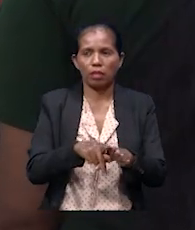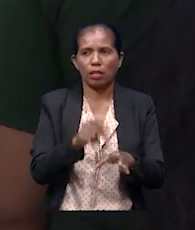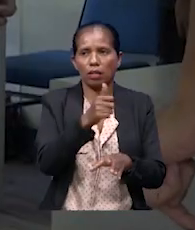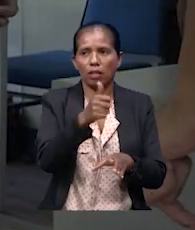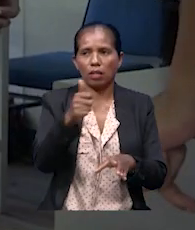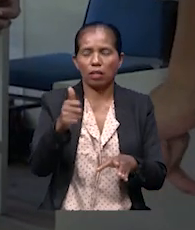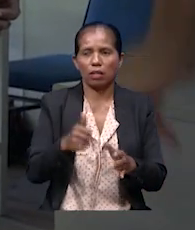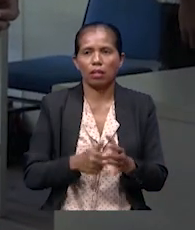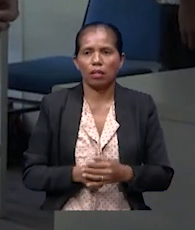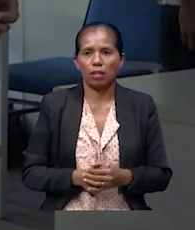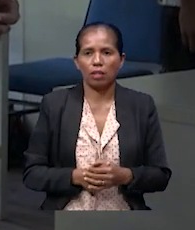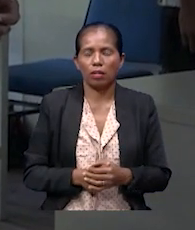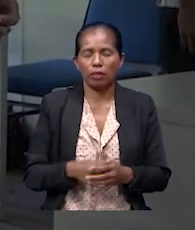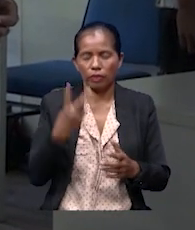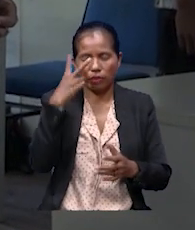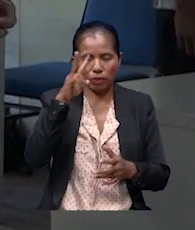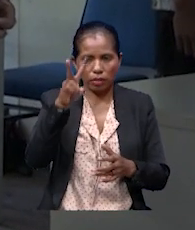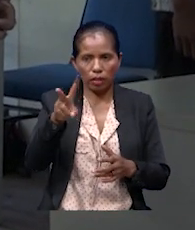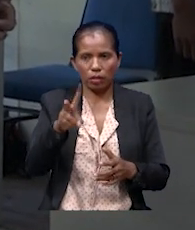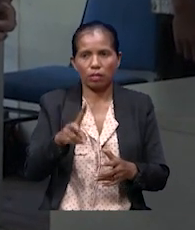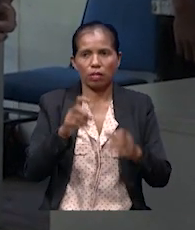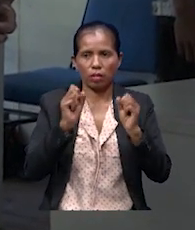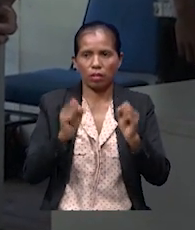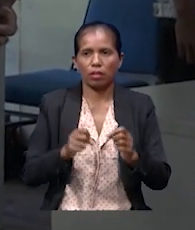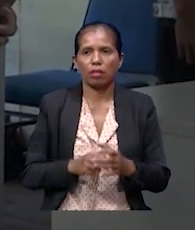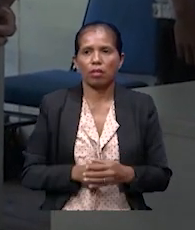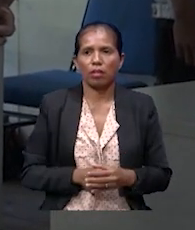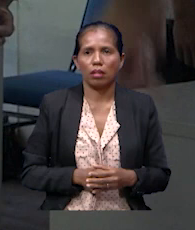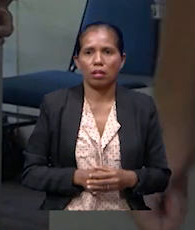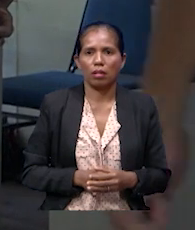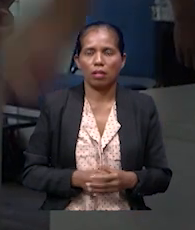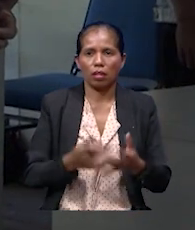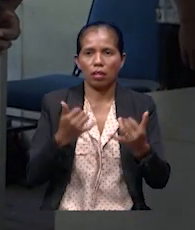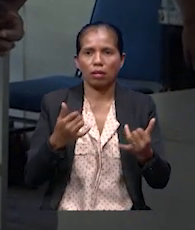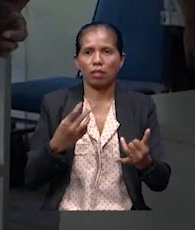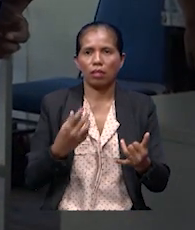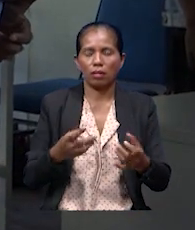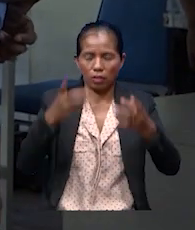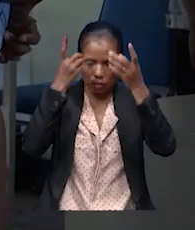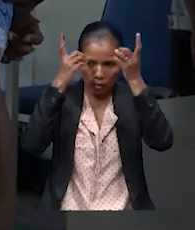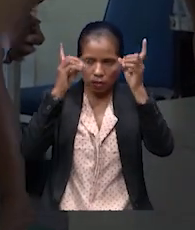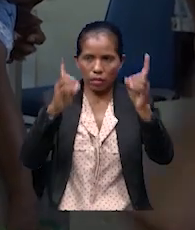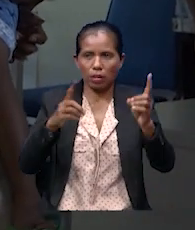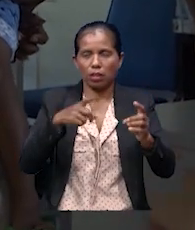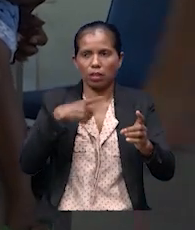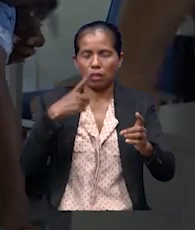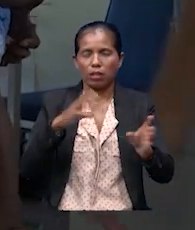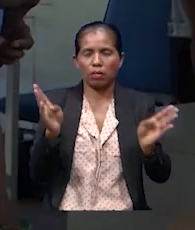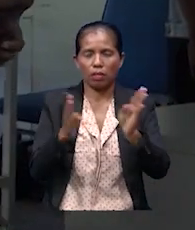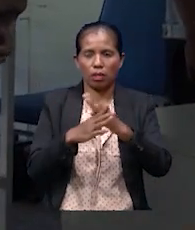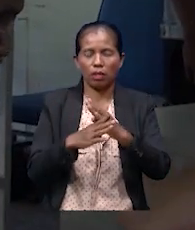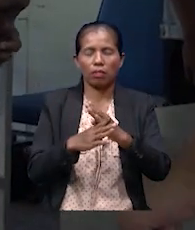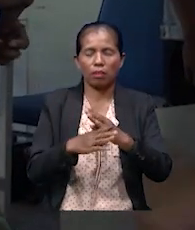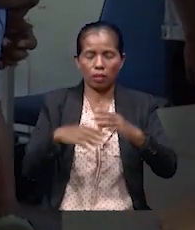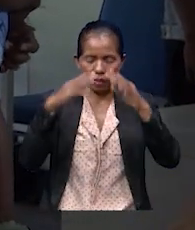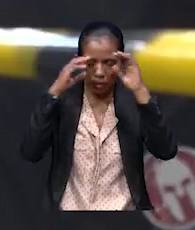nina visão e compromisso e agora ir na be decide sem que tu sai na eu povo